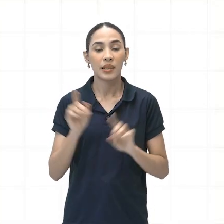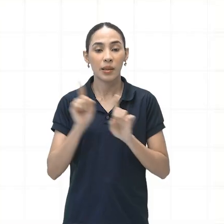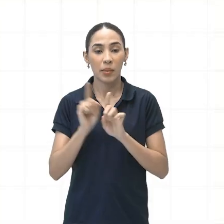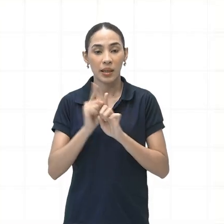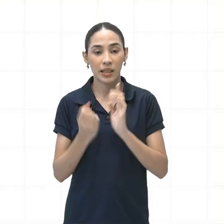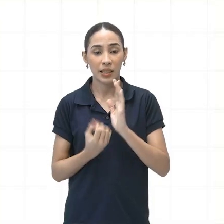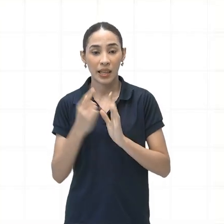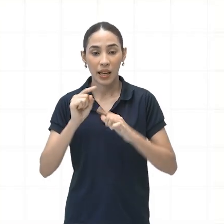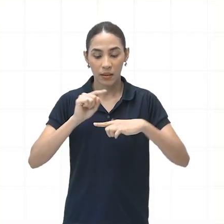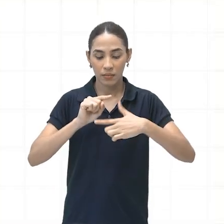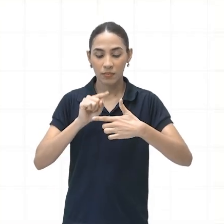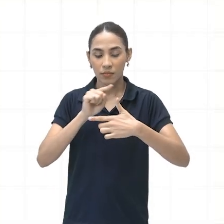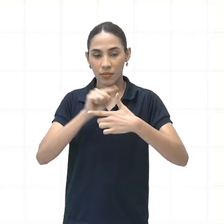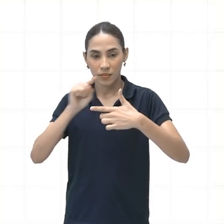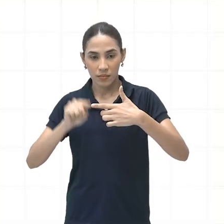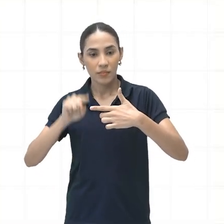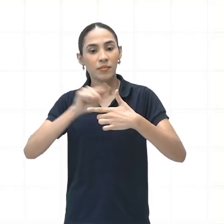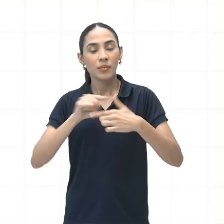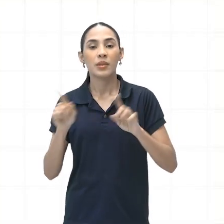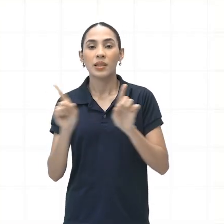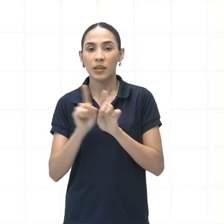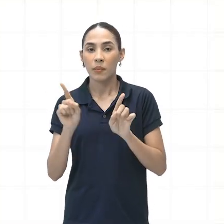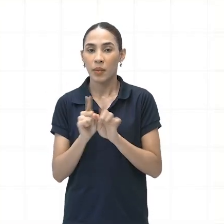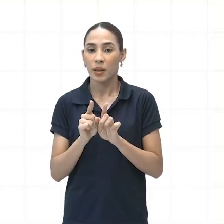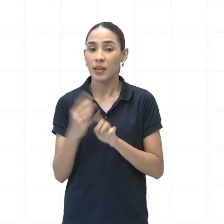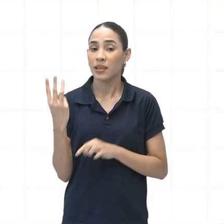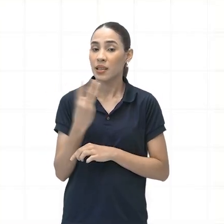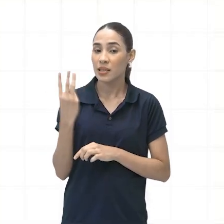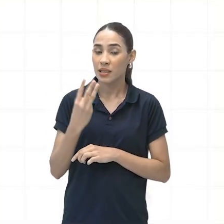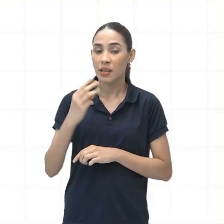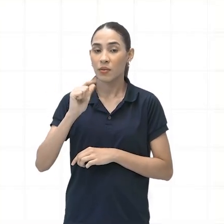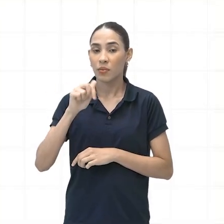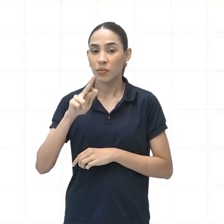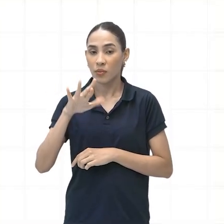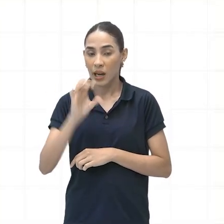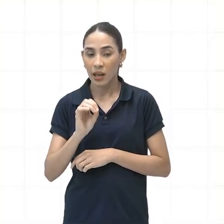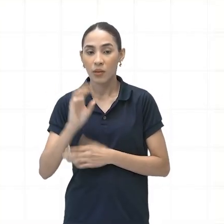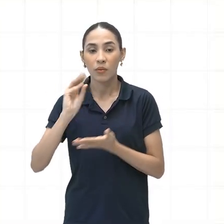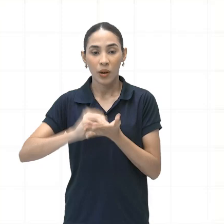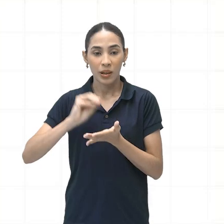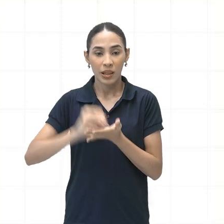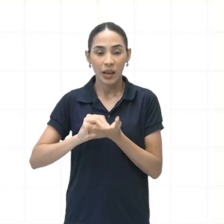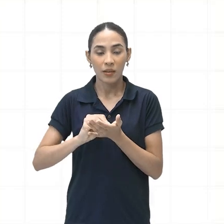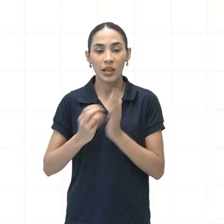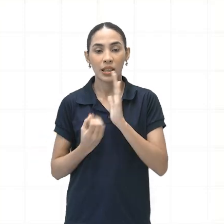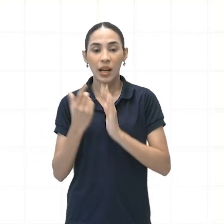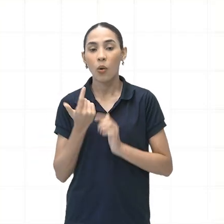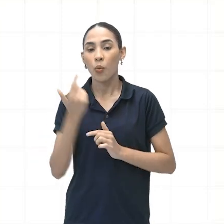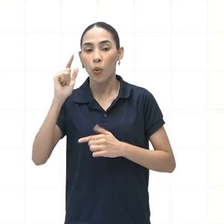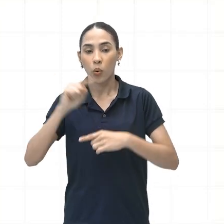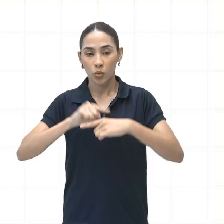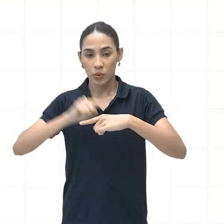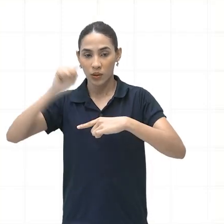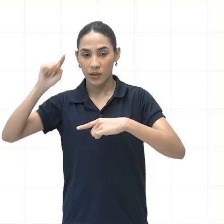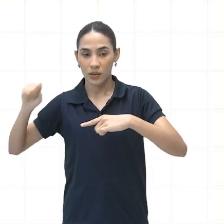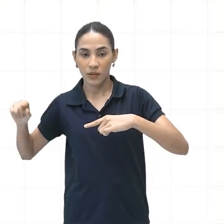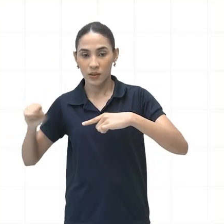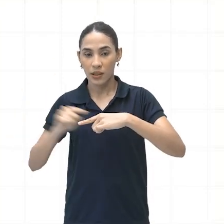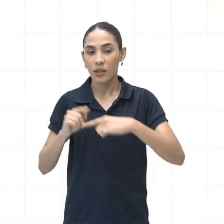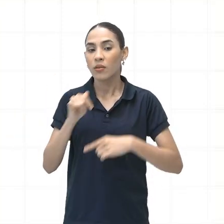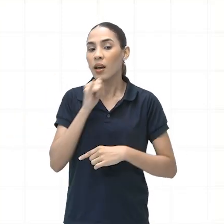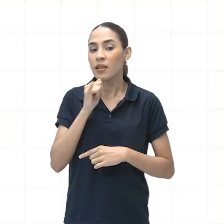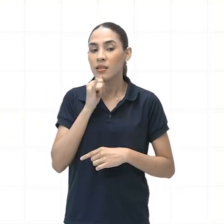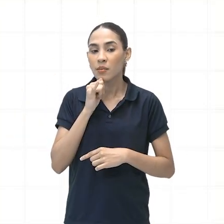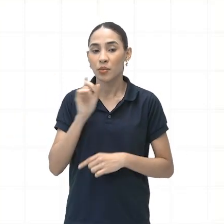o triângulo vai ter a mesma medida do terceiro ângulo que faltaria aqui para formar o outro triângulo, no caso,